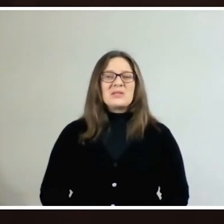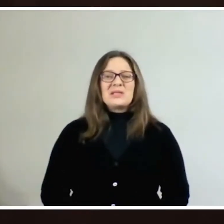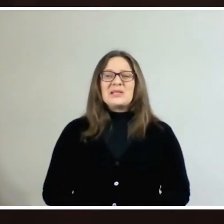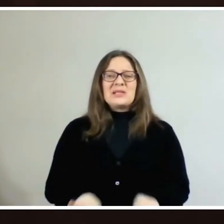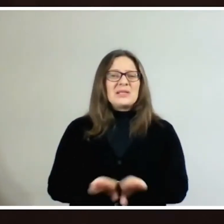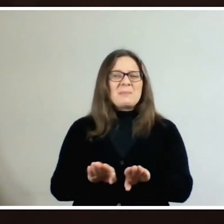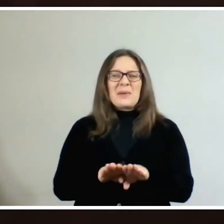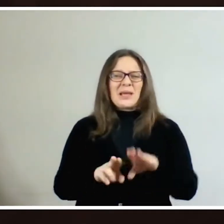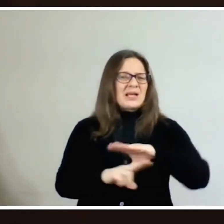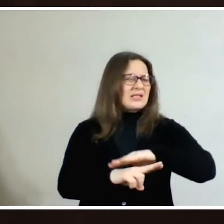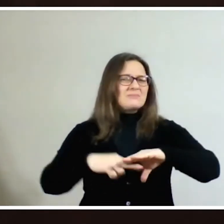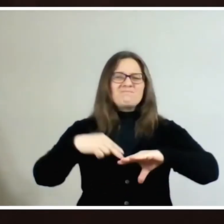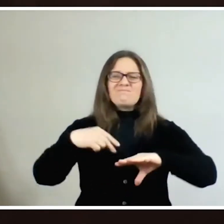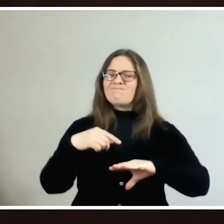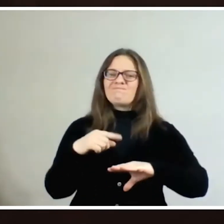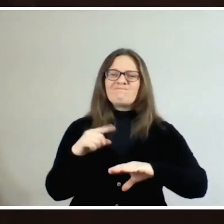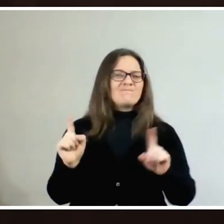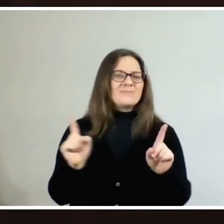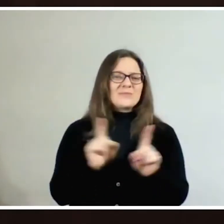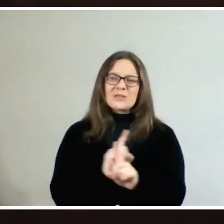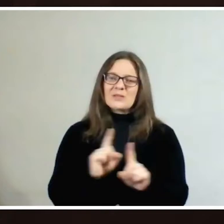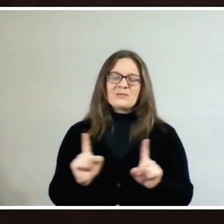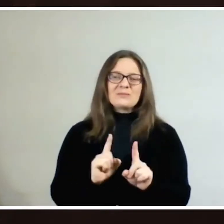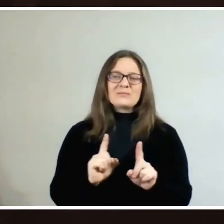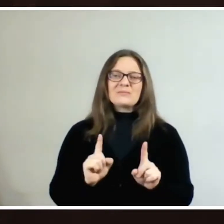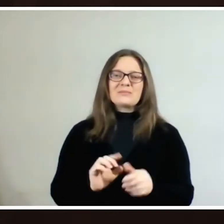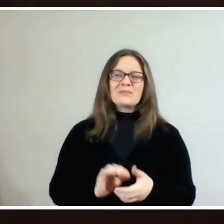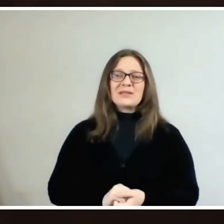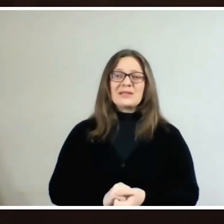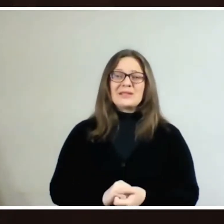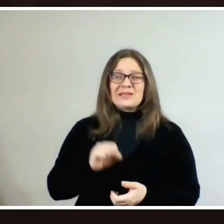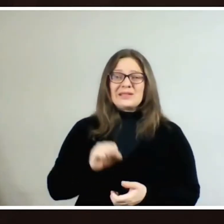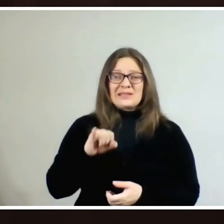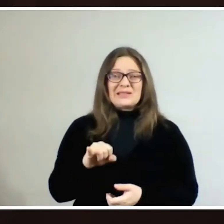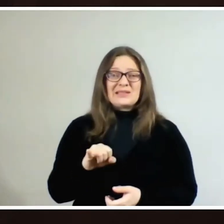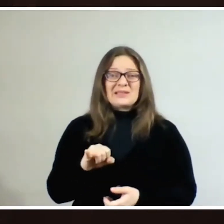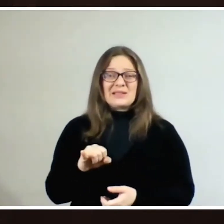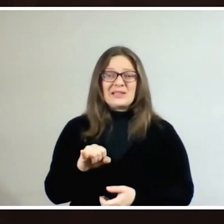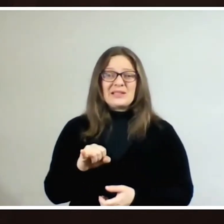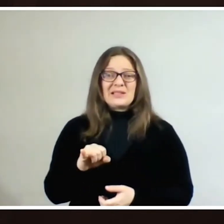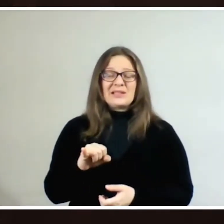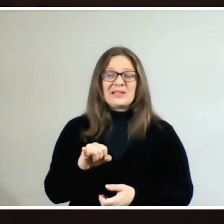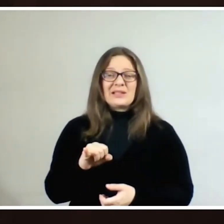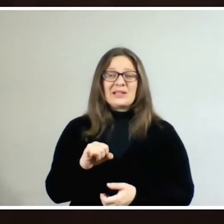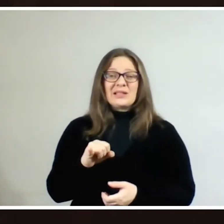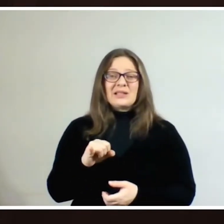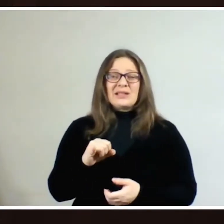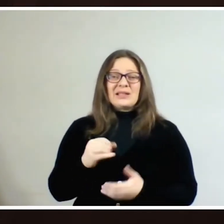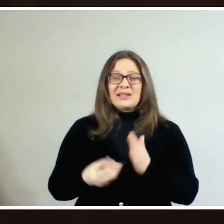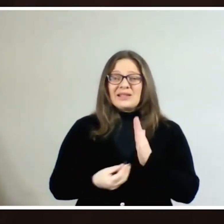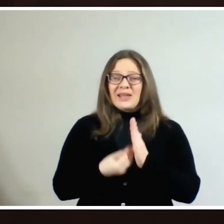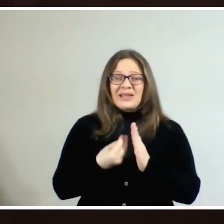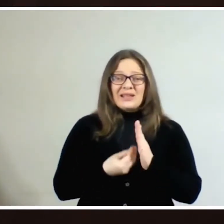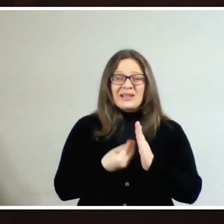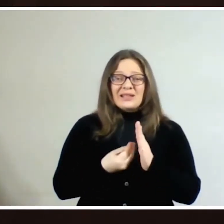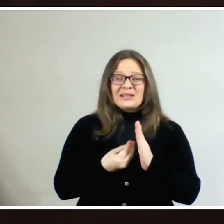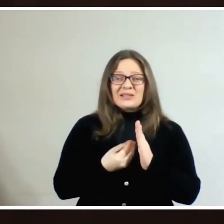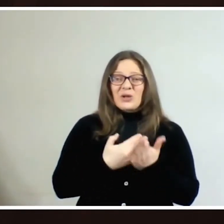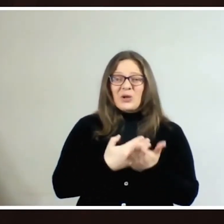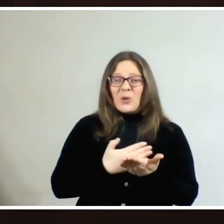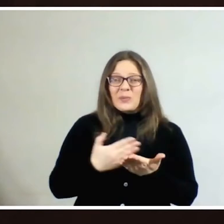Irmãos, se isso penetrar no nosso meio, irmãos, acabou a nossa fé. Acabou a nossa